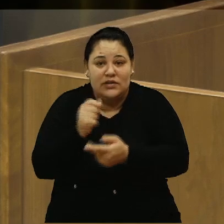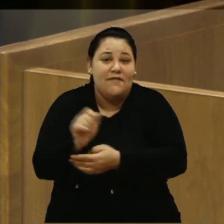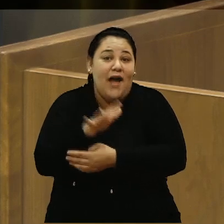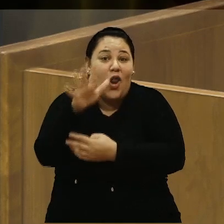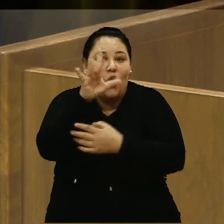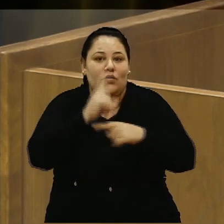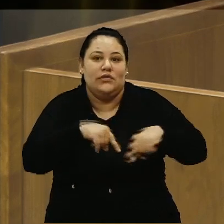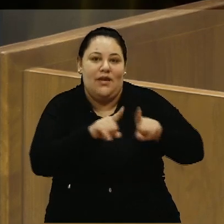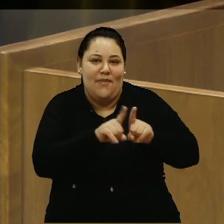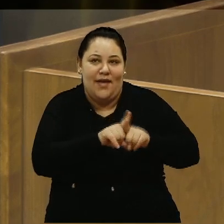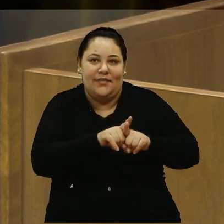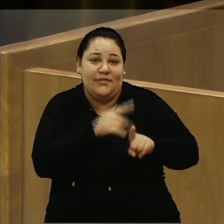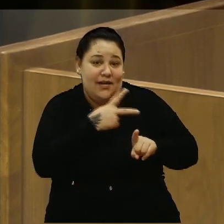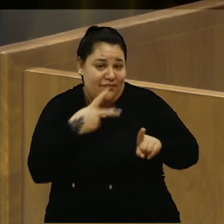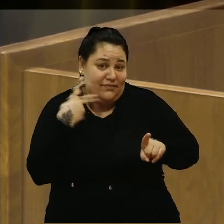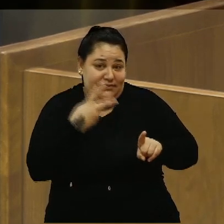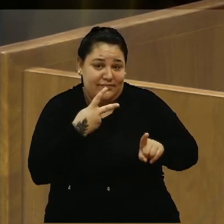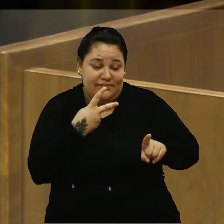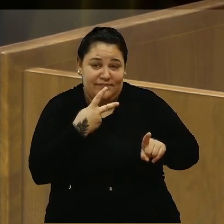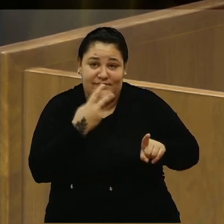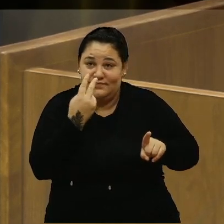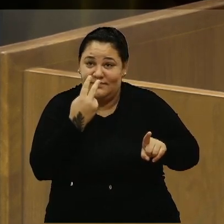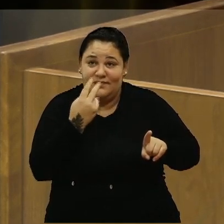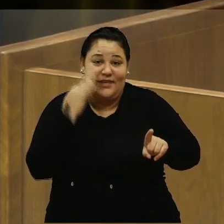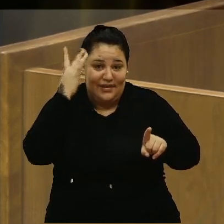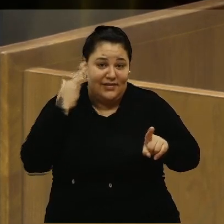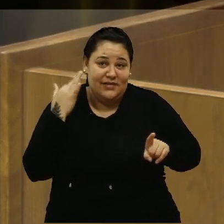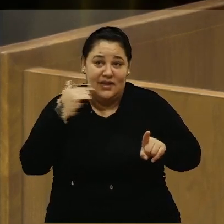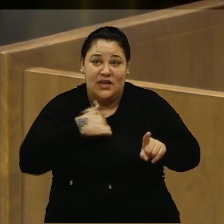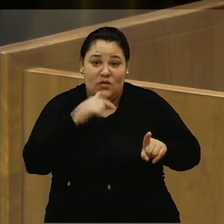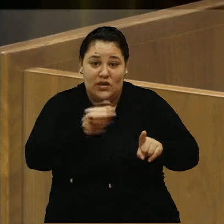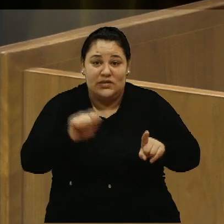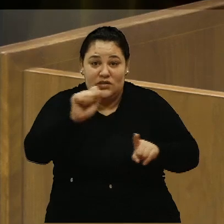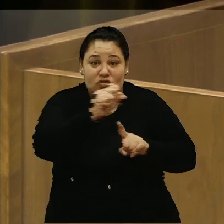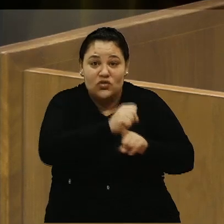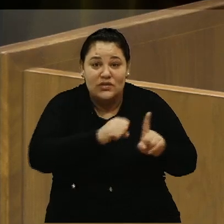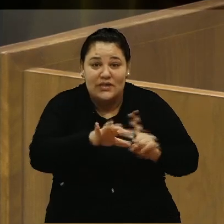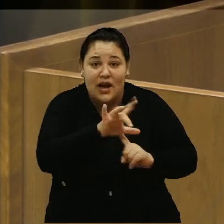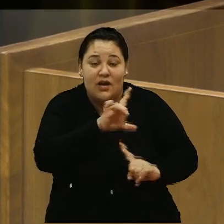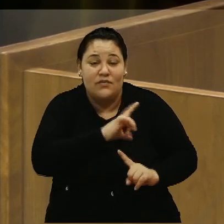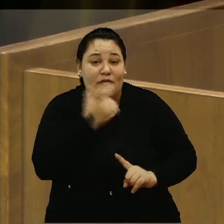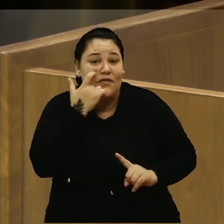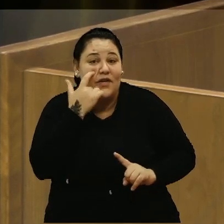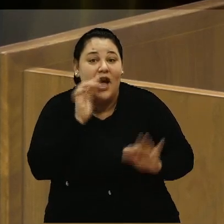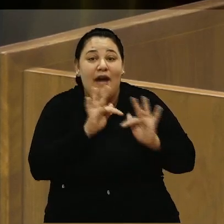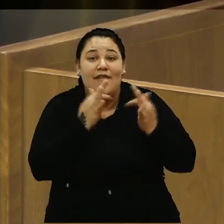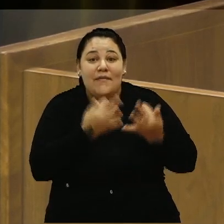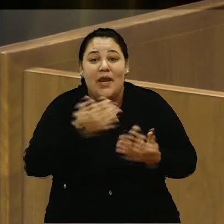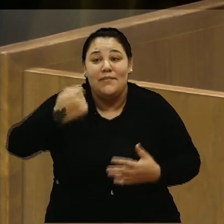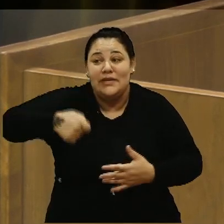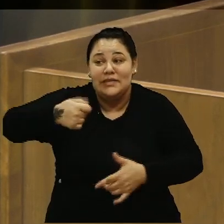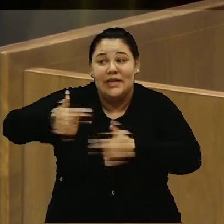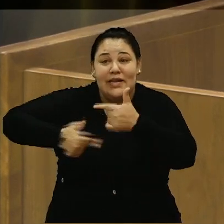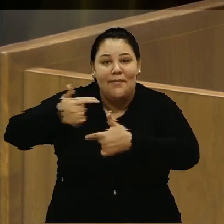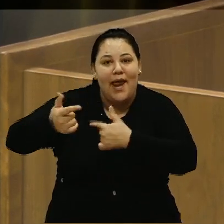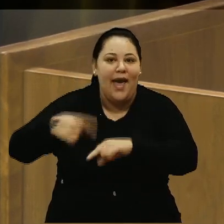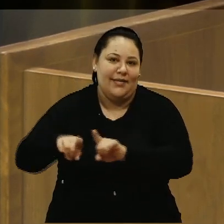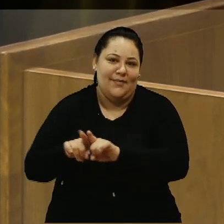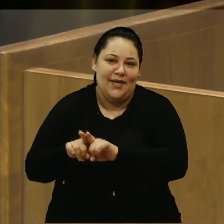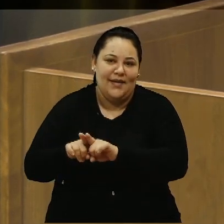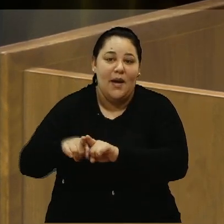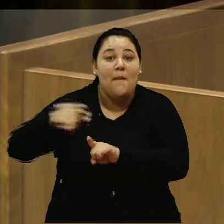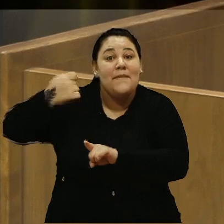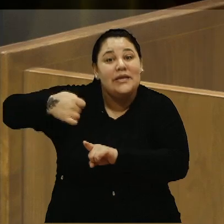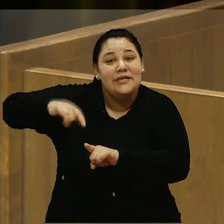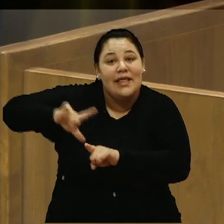valores, vereadora Daiane, porque hoje eu, como assistente social, vejo que, sim, as famílias precisariam ser trabalhadas também.